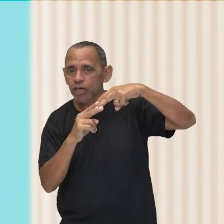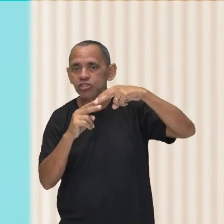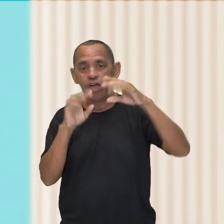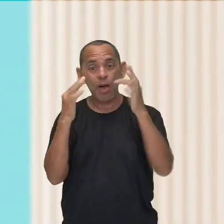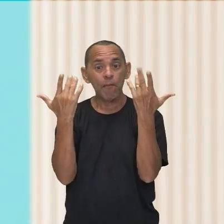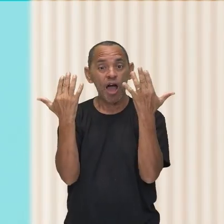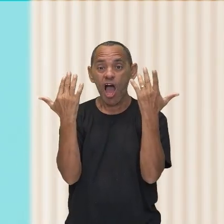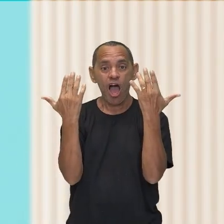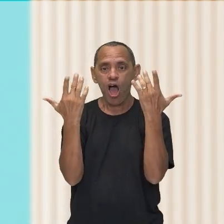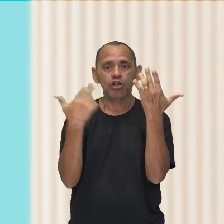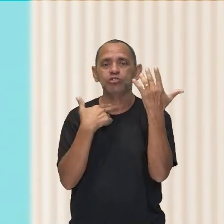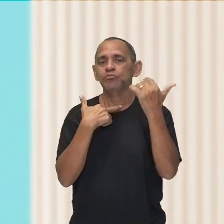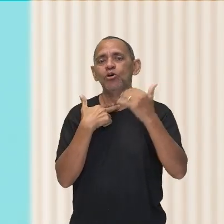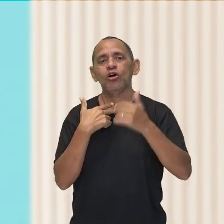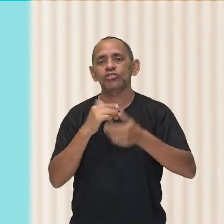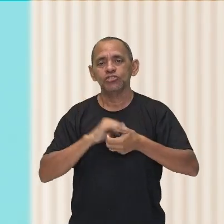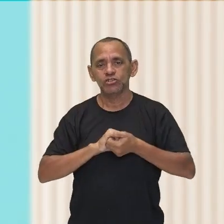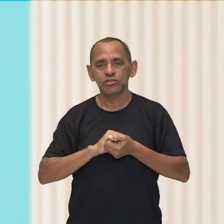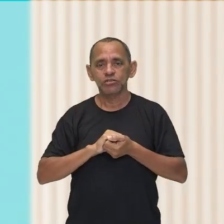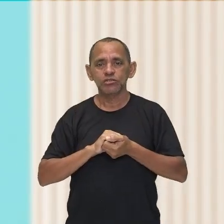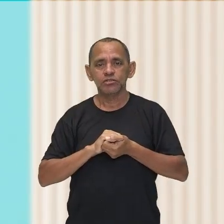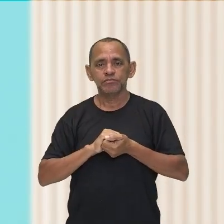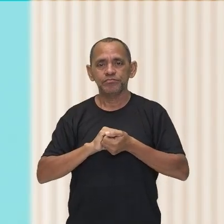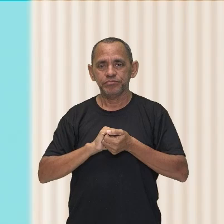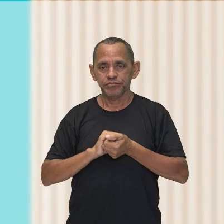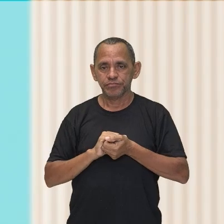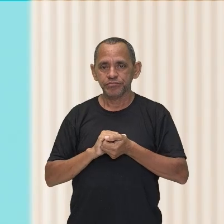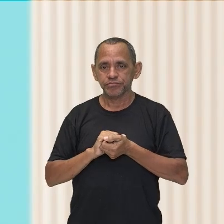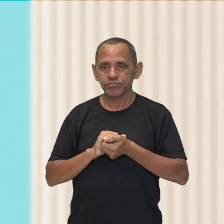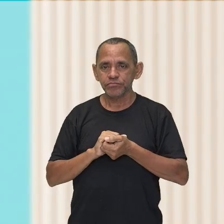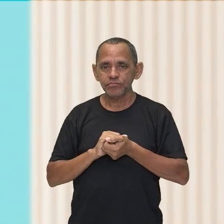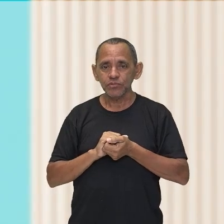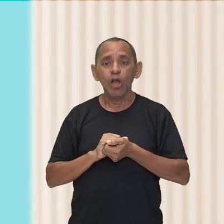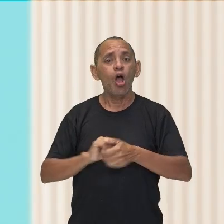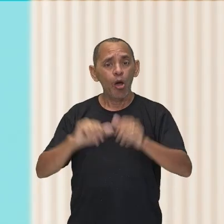usar os membros superiores, né? Eles até podem dar